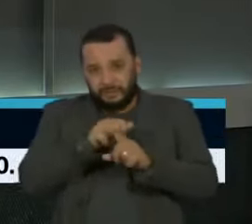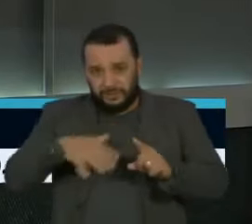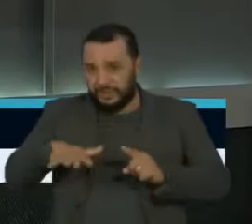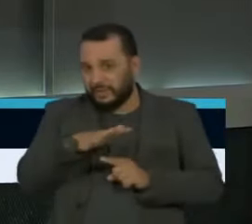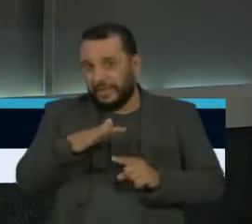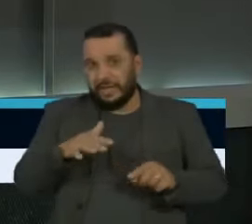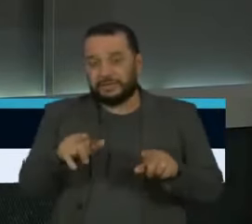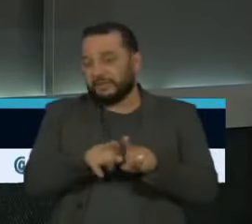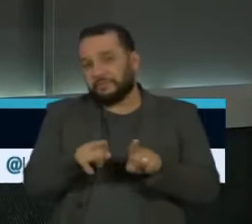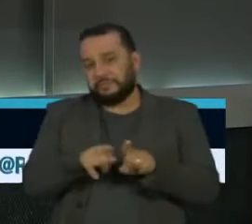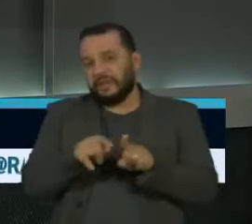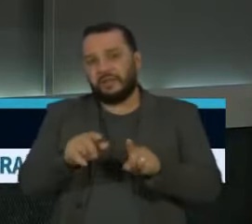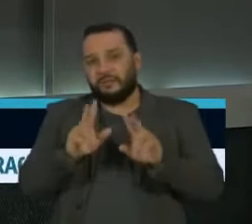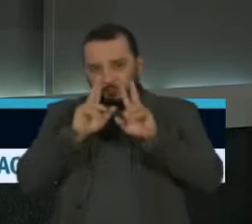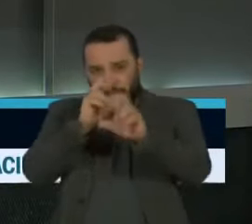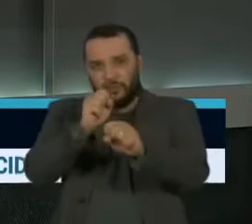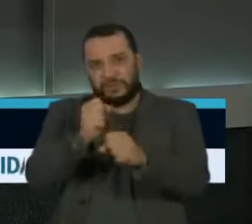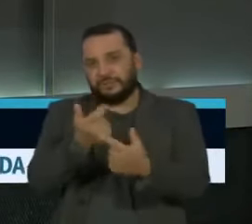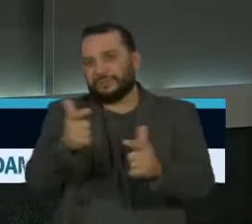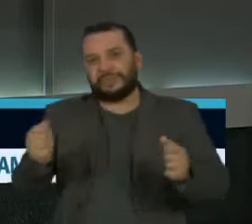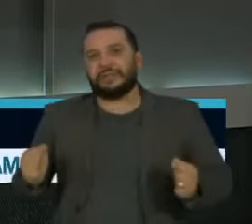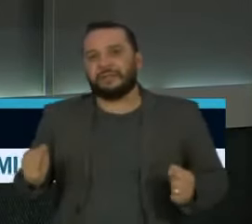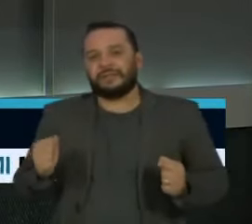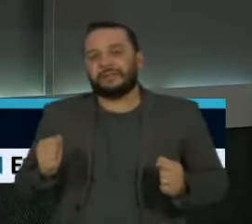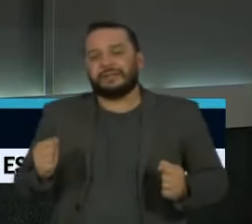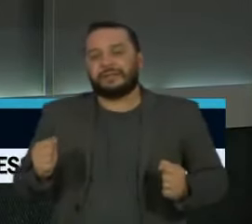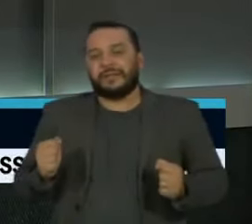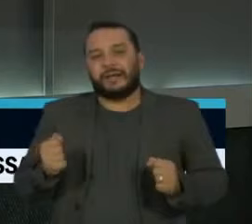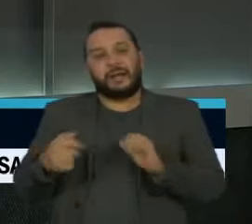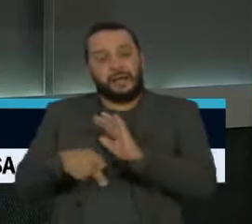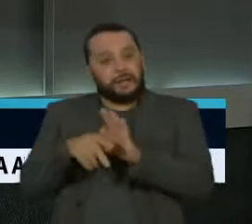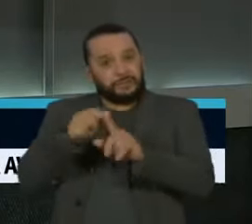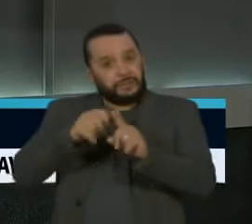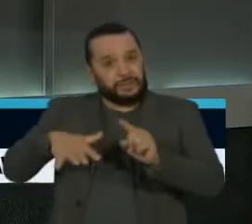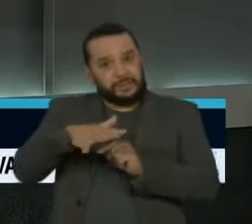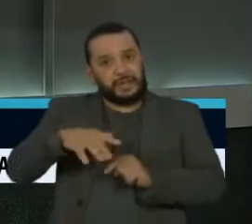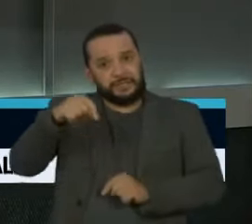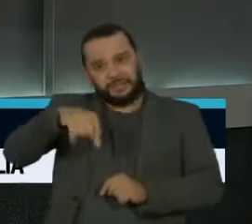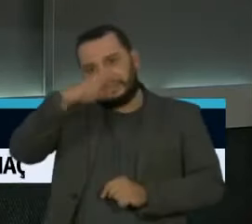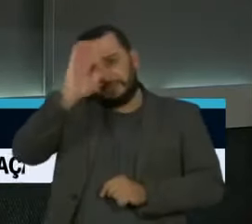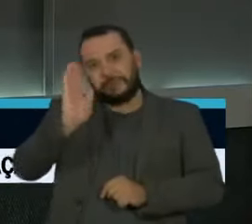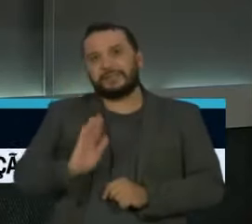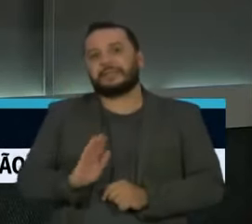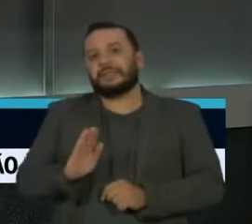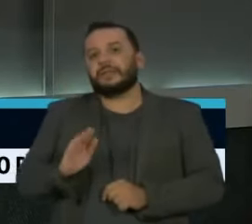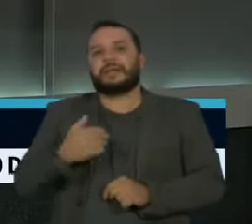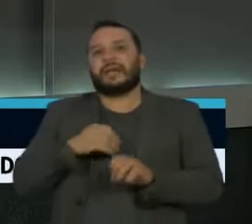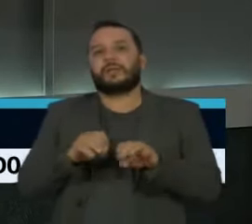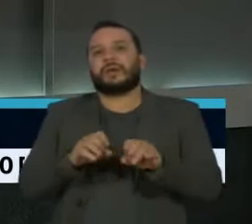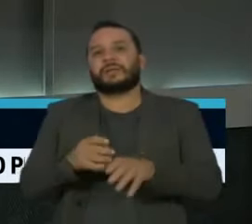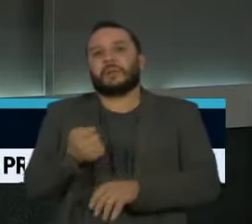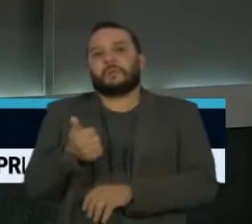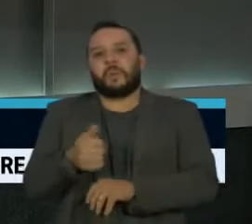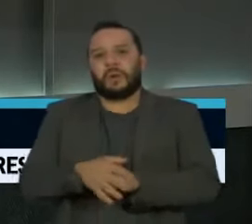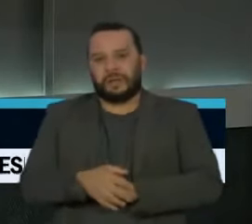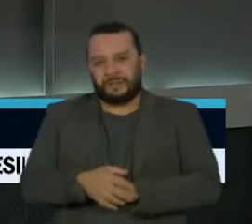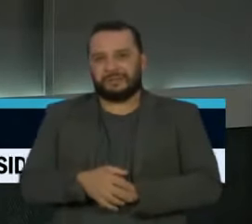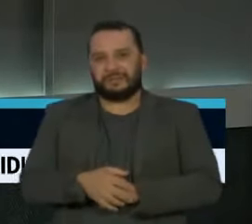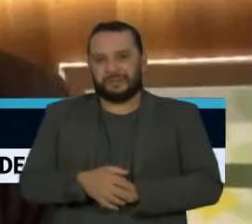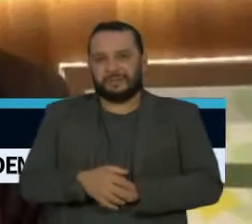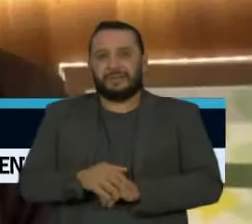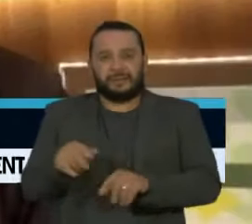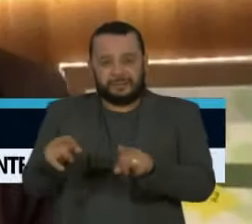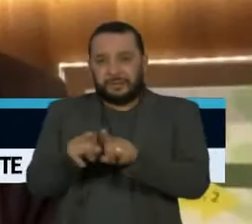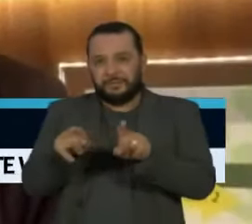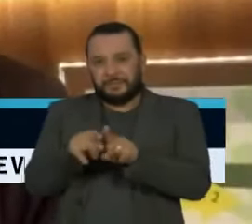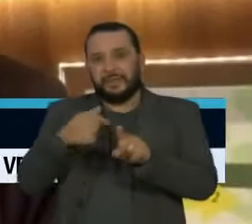isso. Nossa sociedade tem uma educação o nível educacional do Brasil é muito baixo. E é muito impregnado da